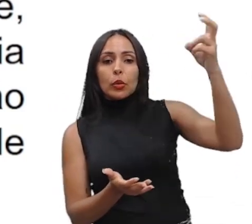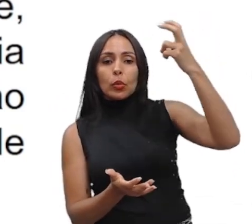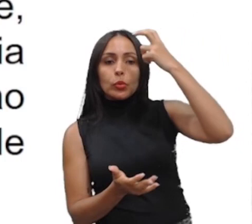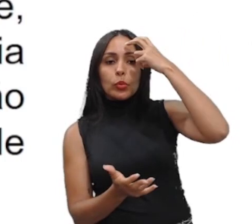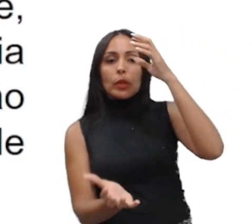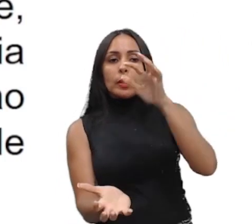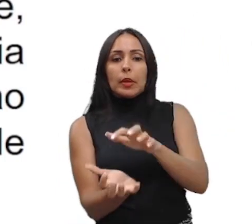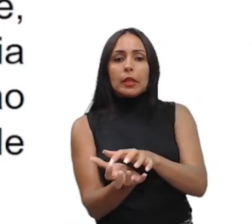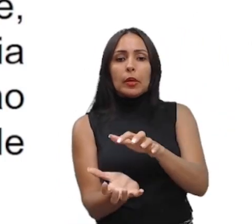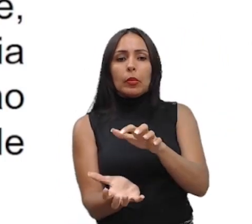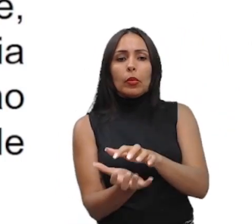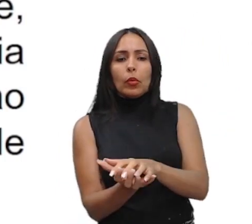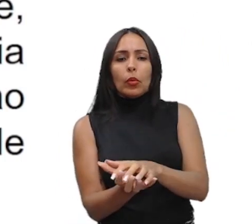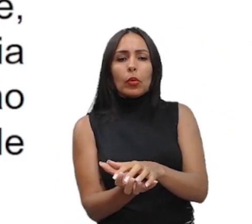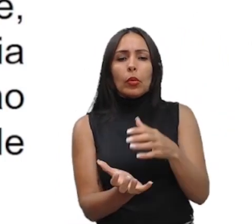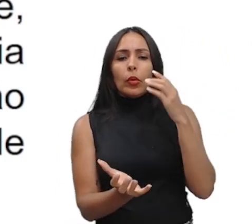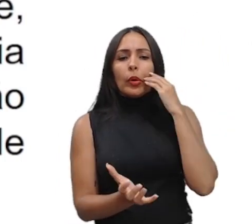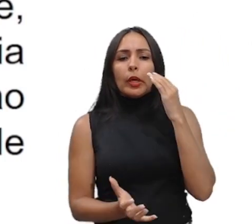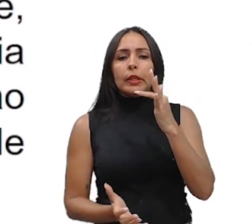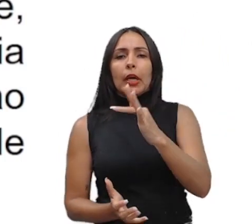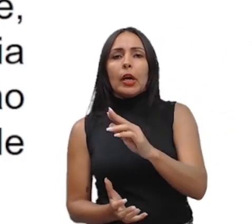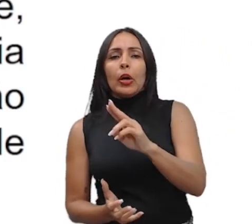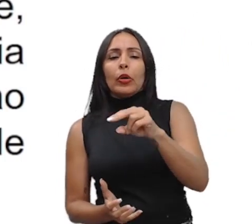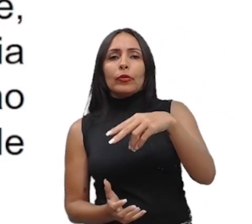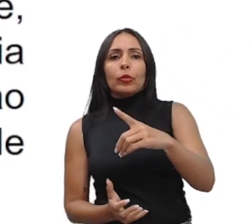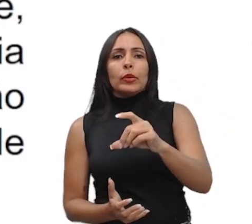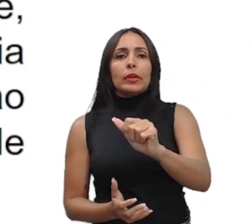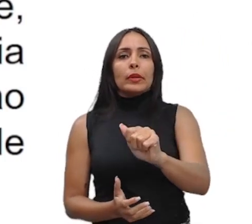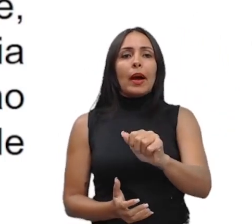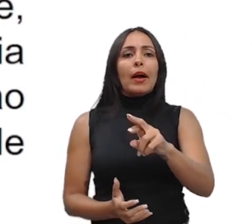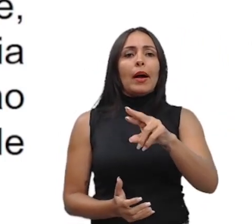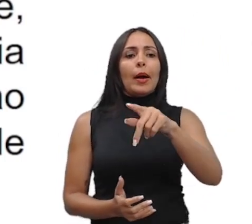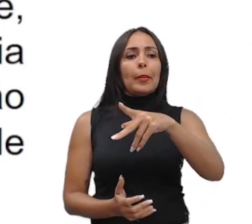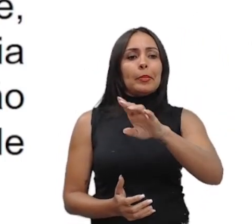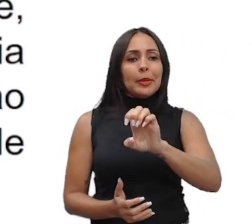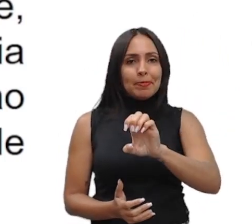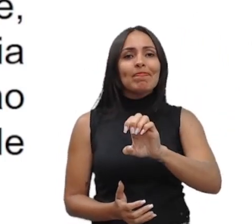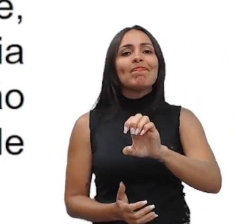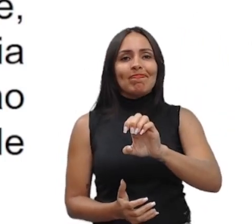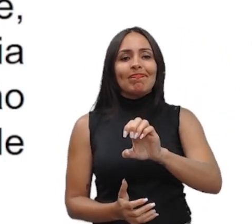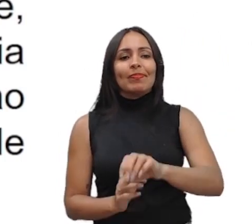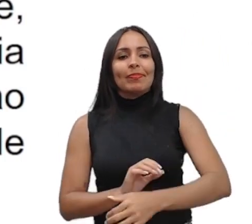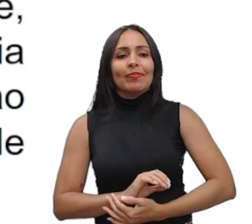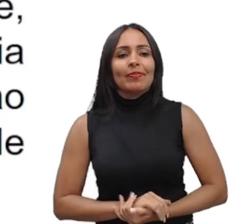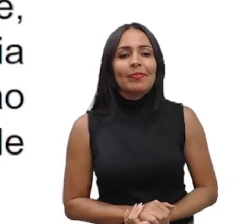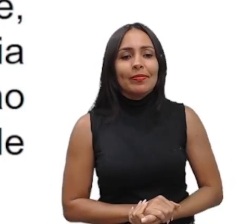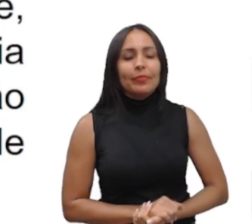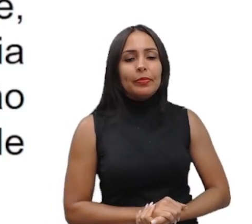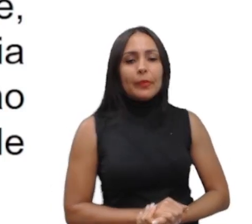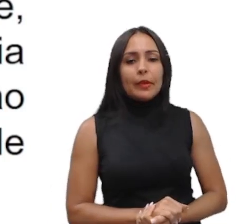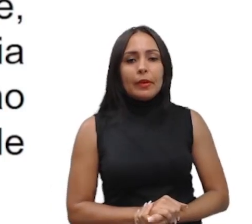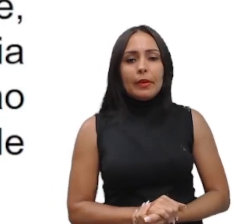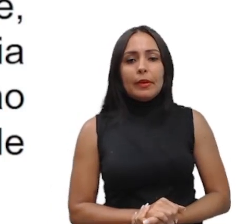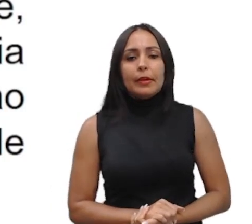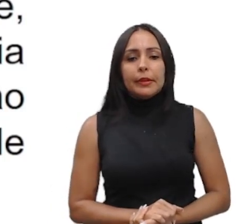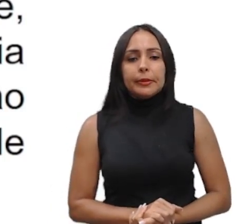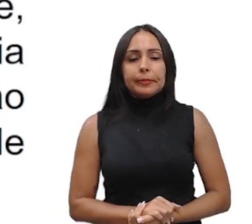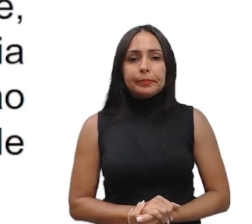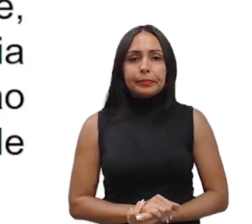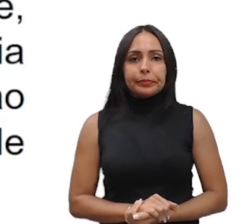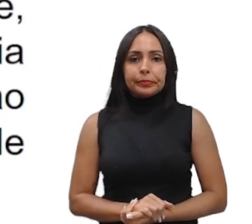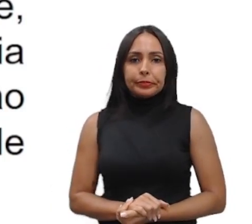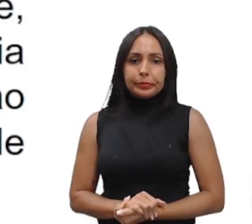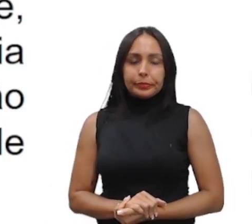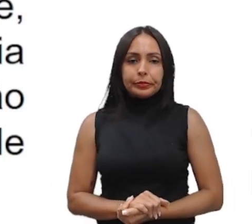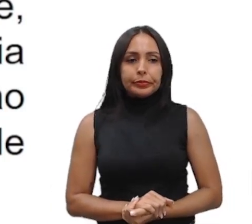de Pernambuco e da Fundação de Patrimônio Histórico e Artístico de Pernambuco, que